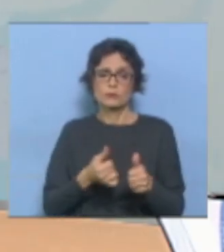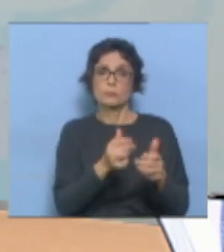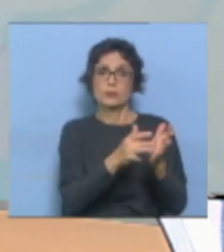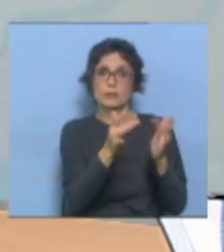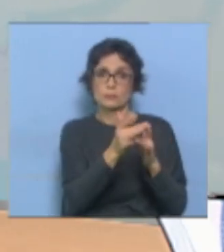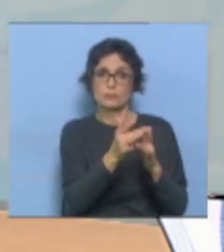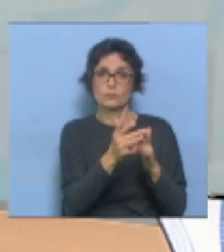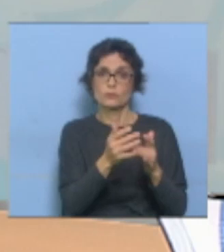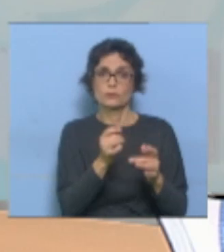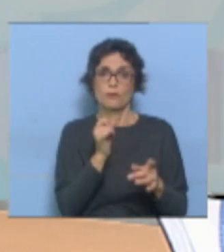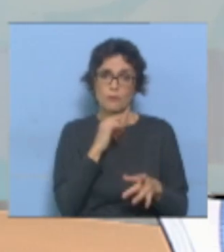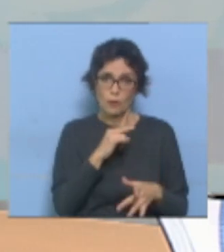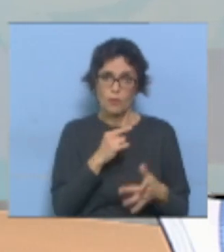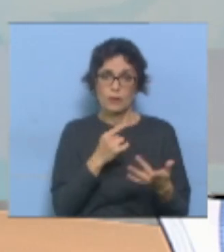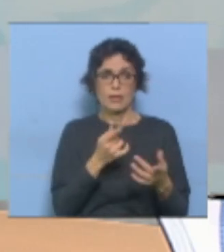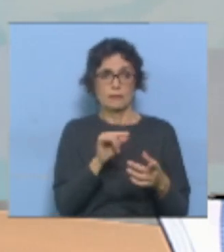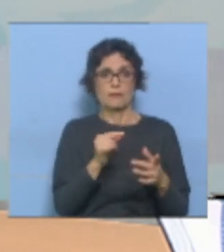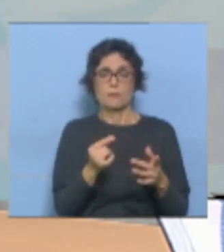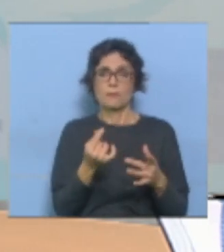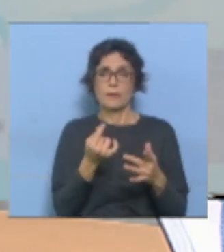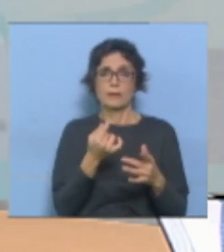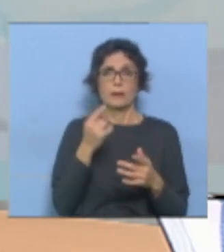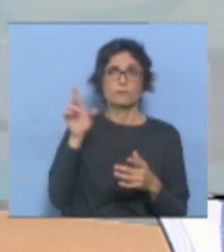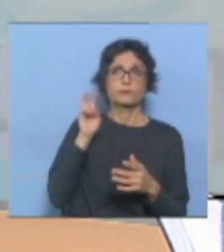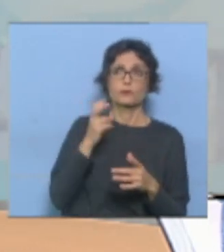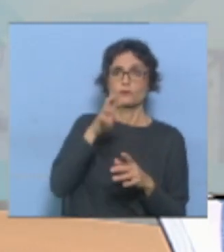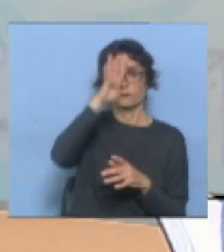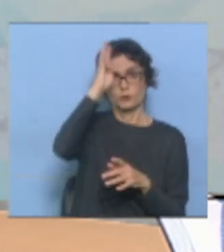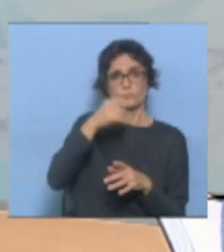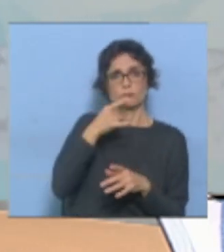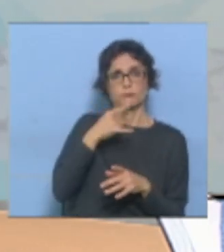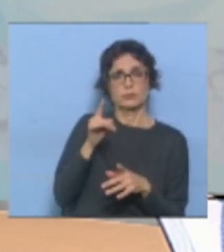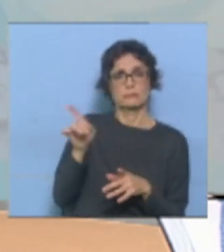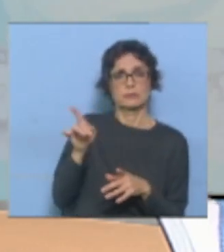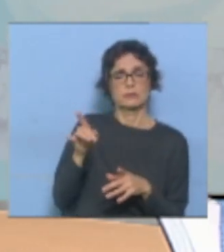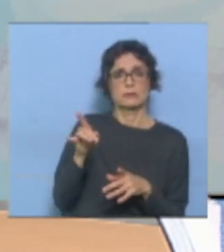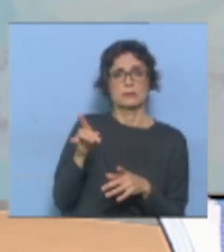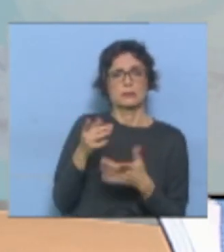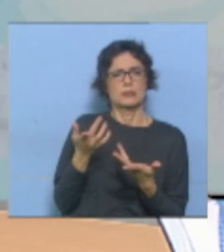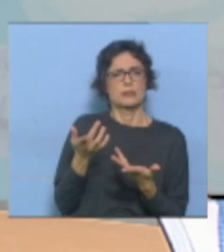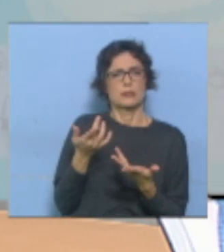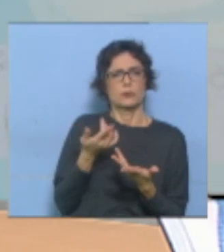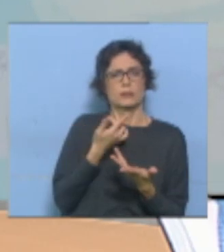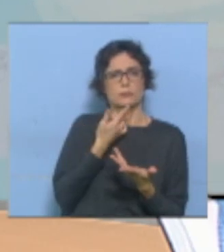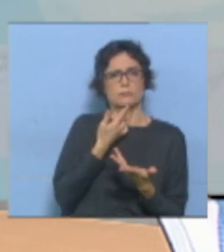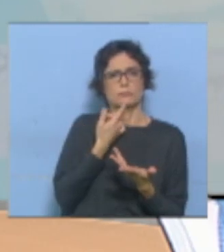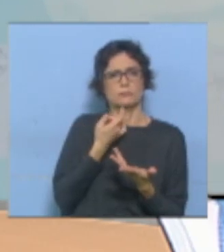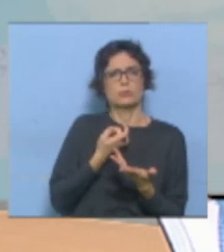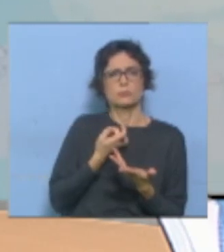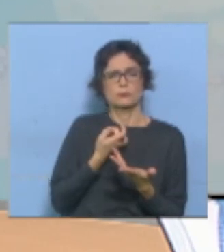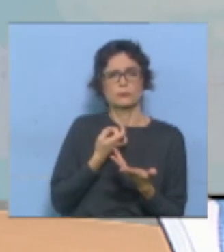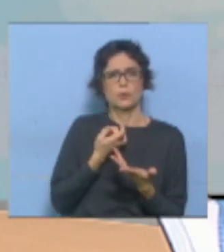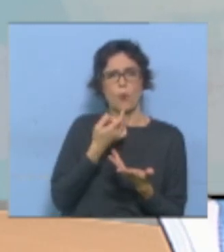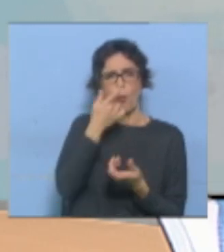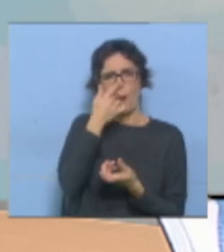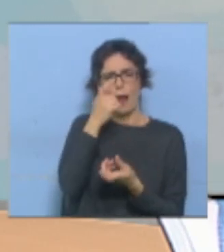Papa, confrontados com estas situações de práticas que procuram pôr um fim à vida antes do seu tempo natural,